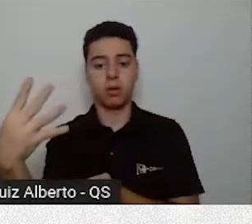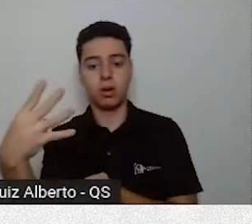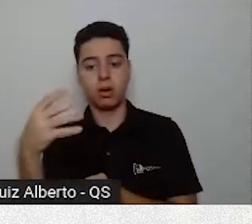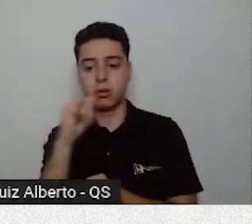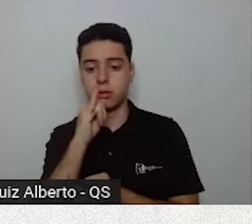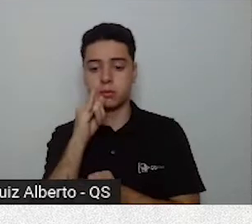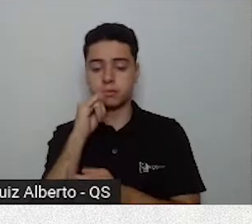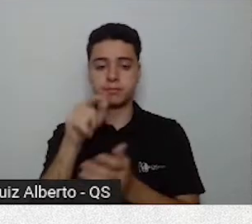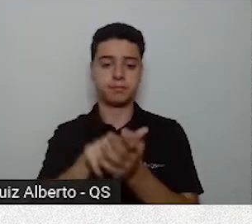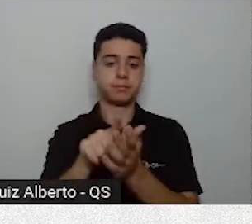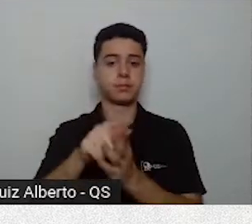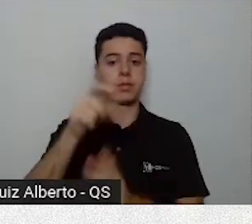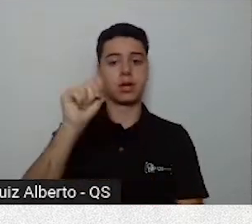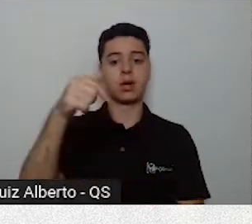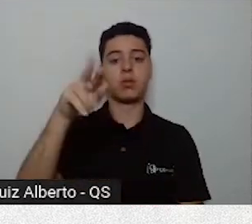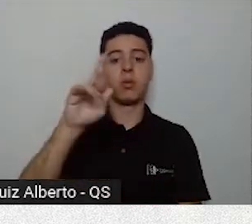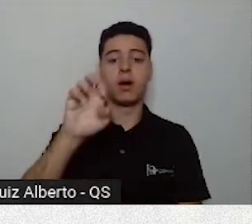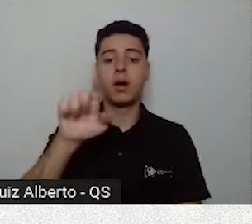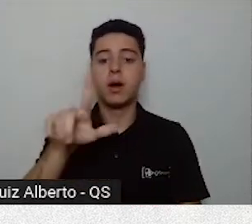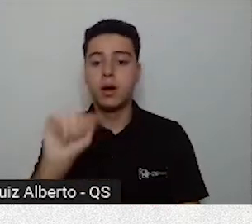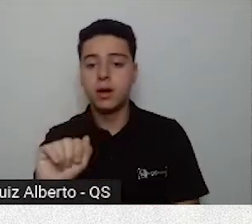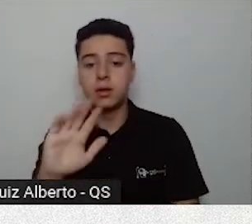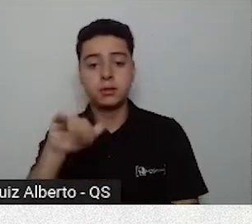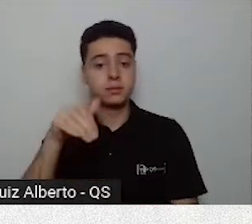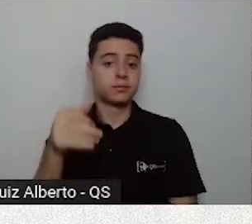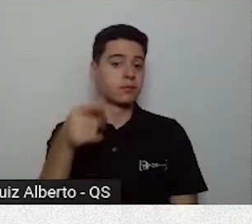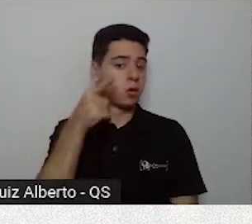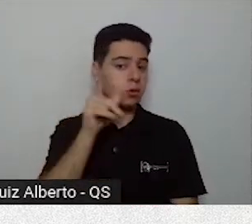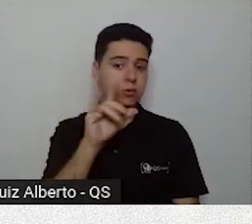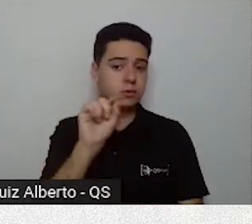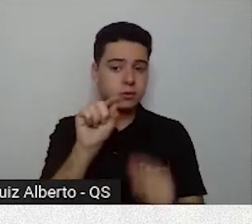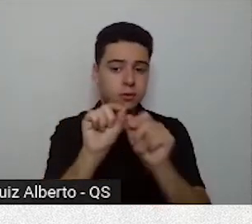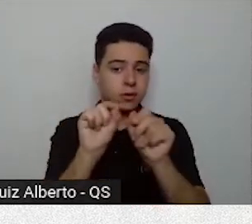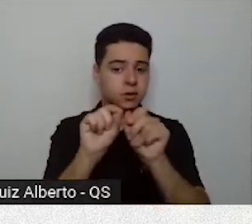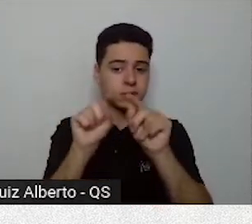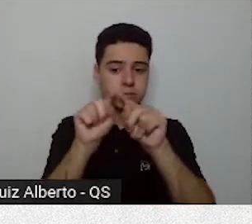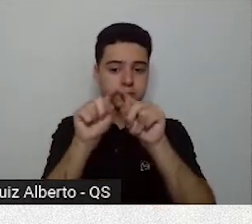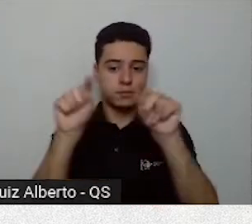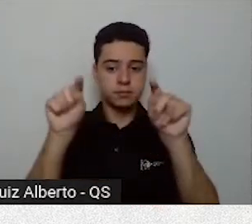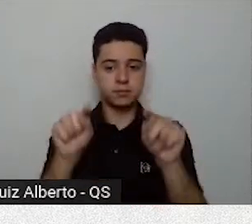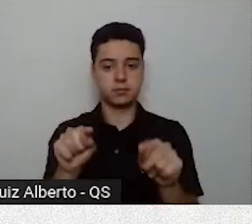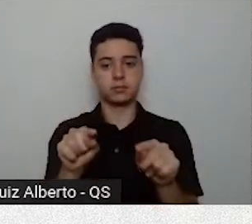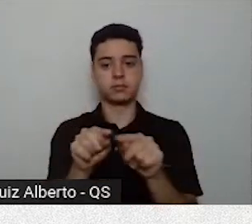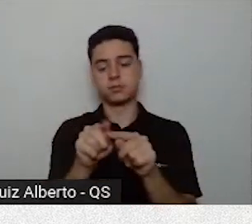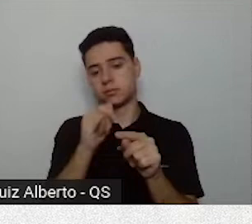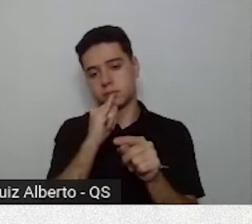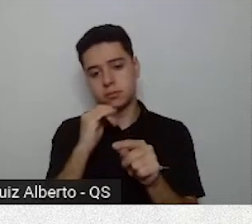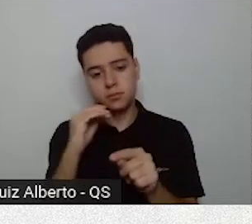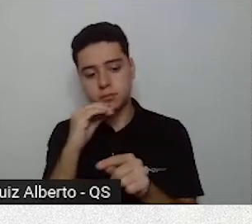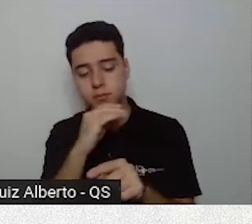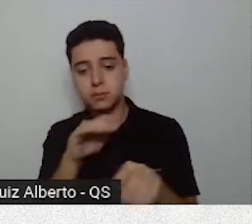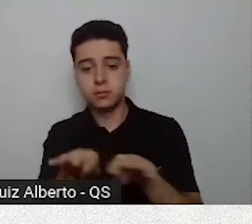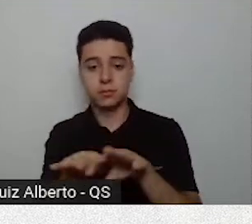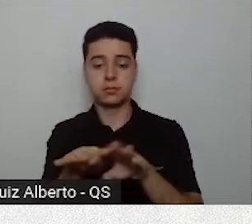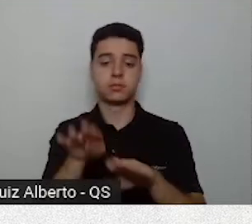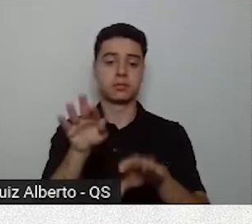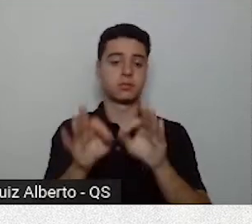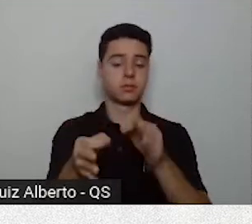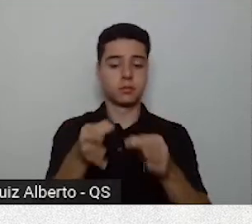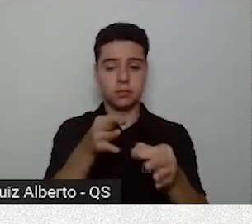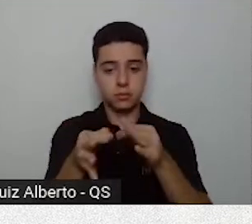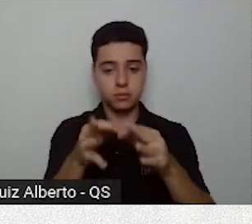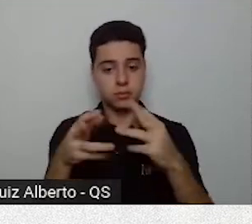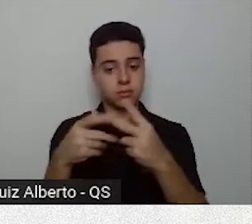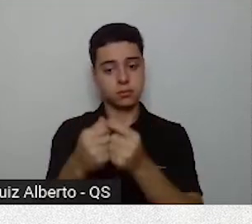aquarela. E aí deu para fazer só essa tirinha, só que deu para perceber também a intensidade, né, desse laranja, como ele é